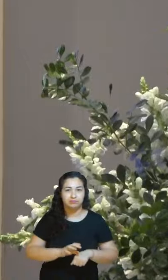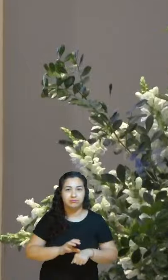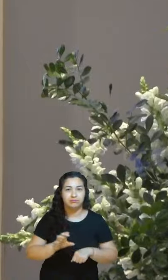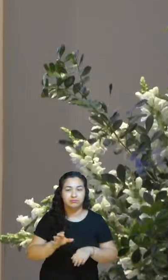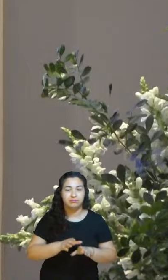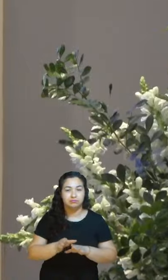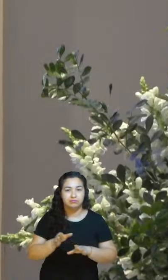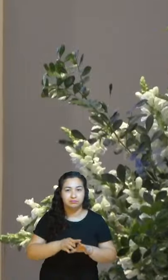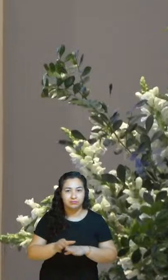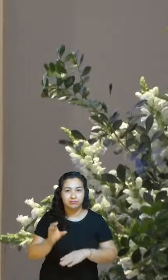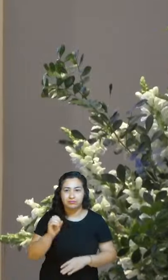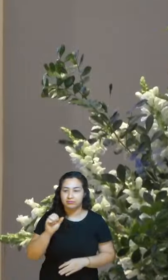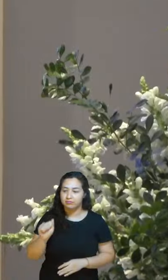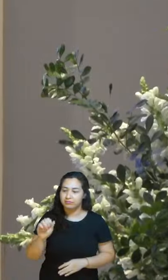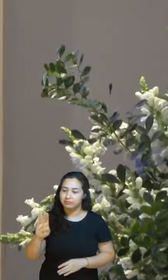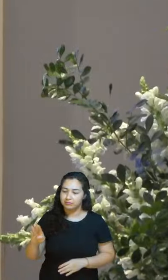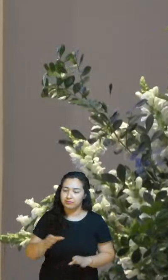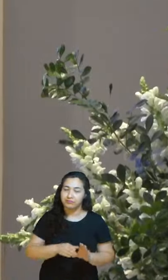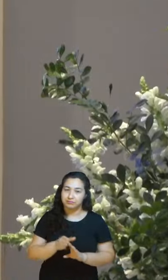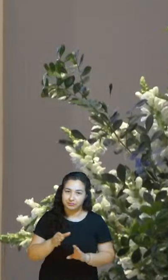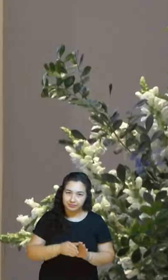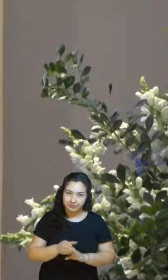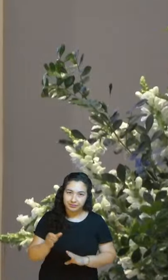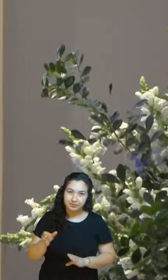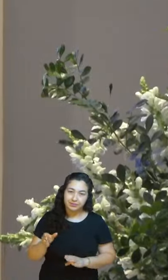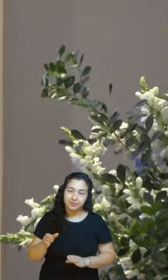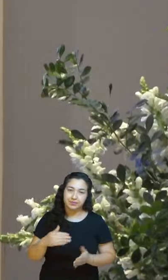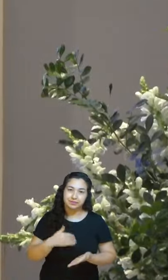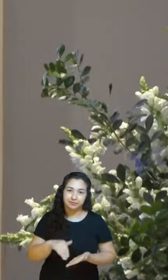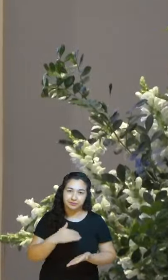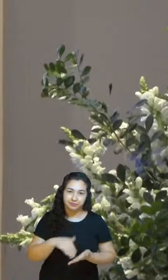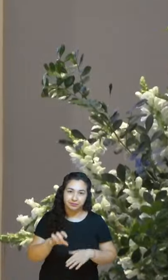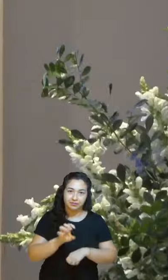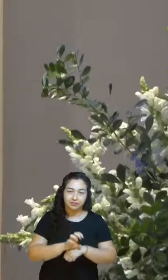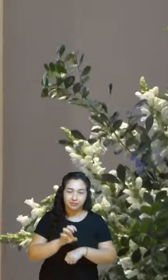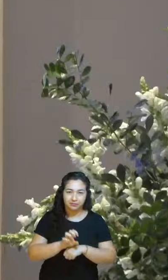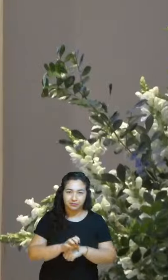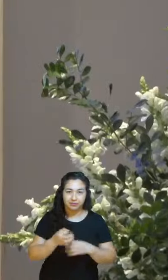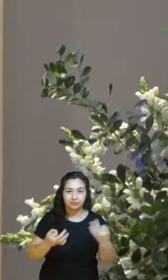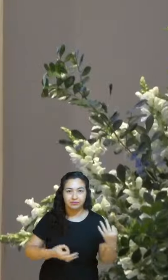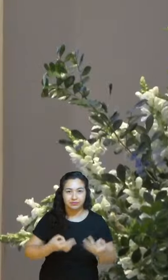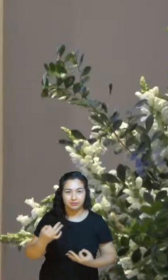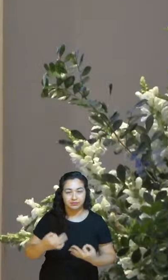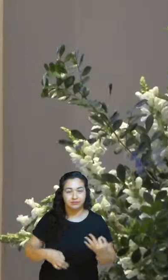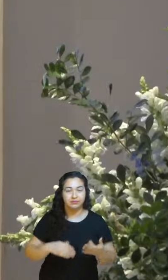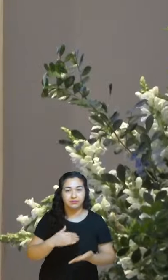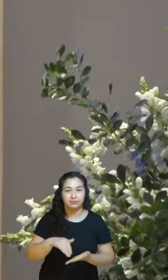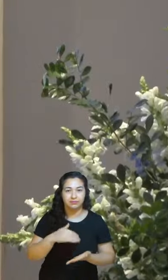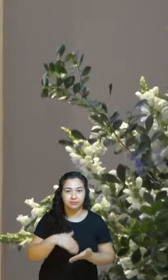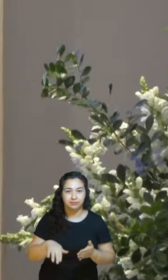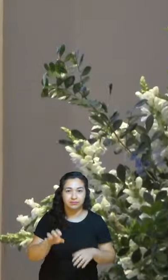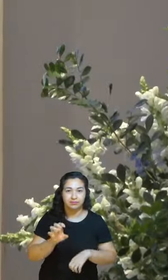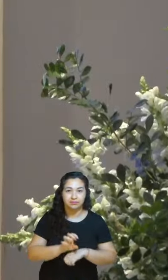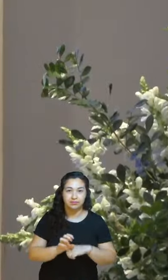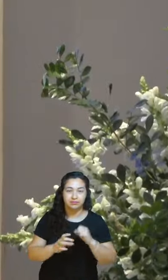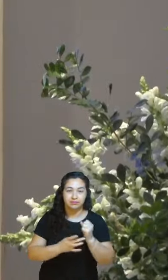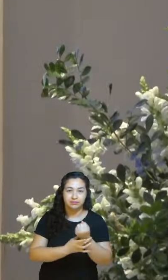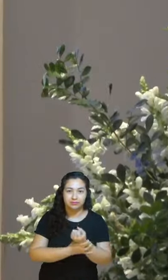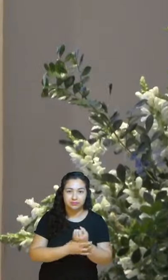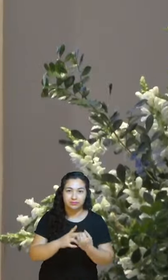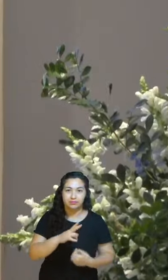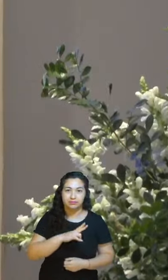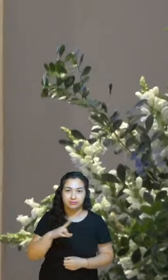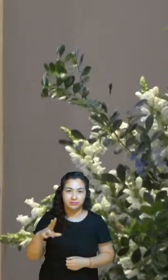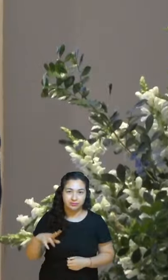OAB Conselheiro Federal da OAB secretário de estado da justiça e secretário de estado da Segurança Pública do cidadão e